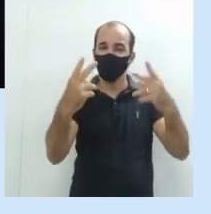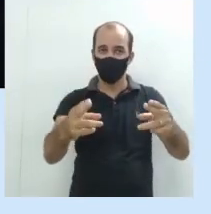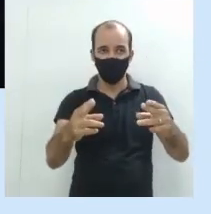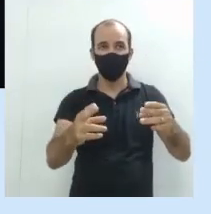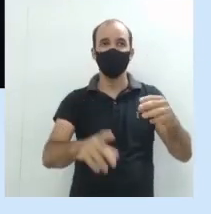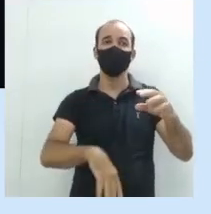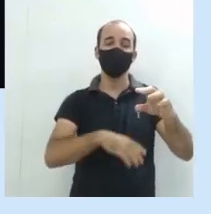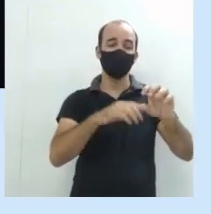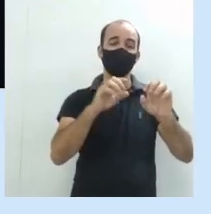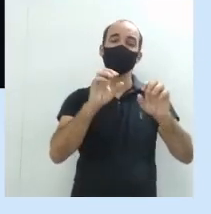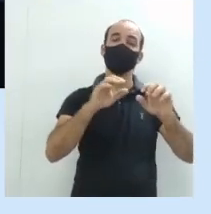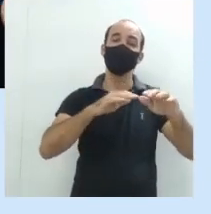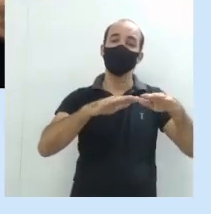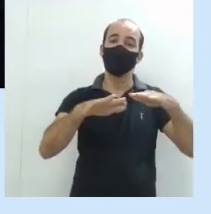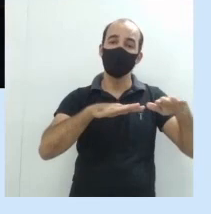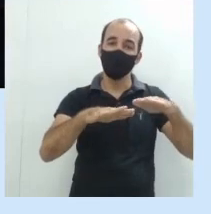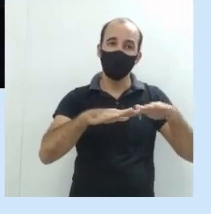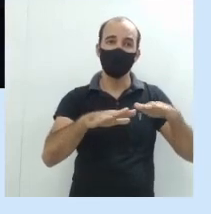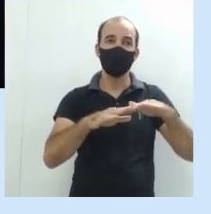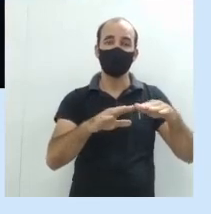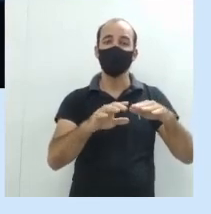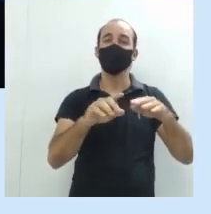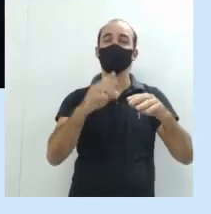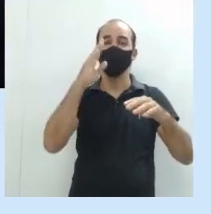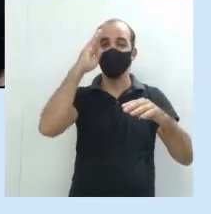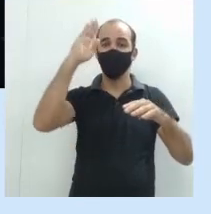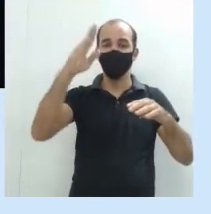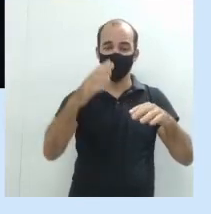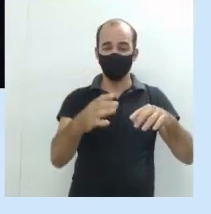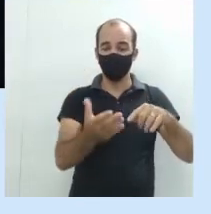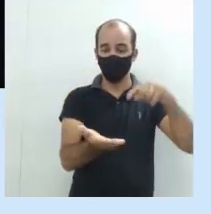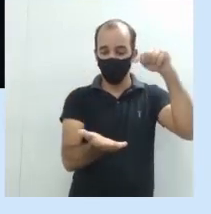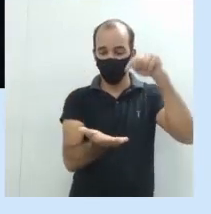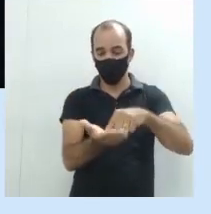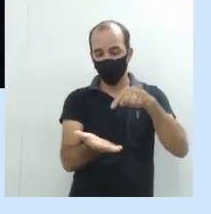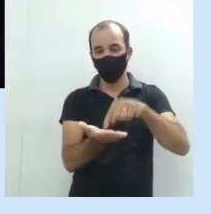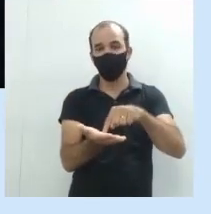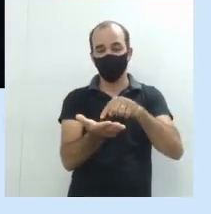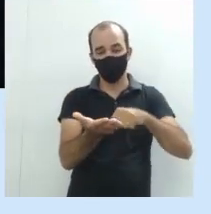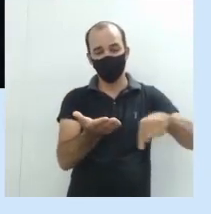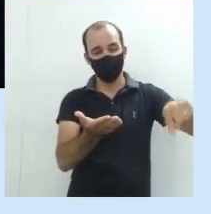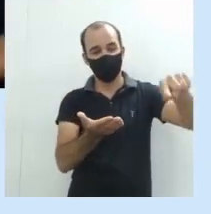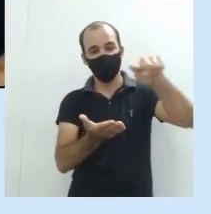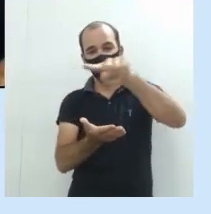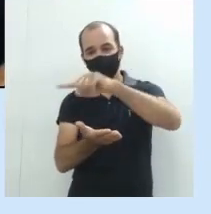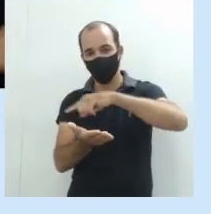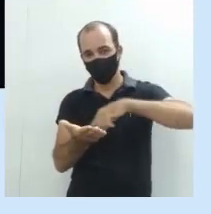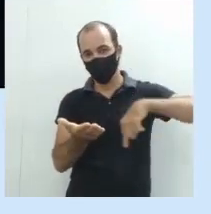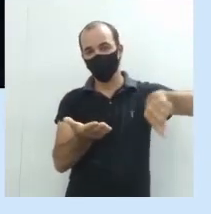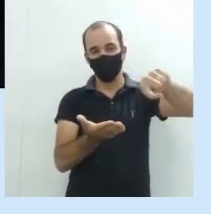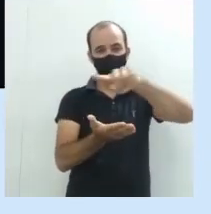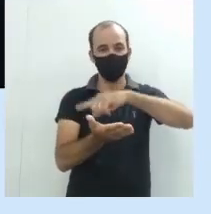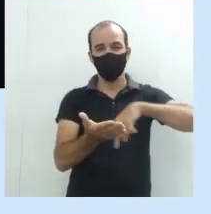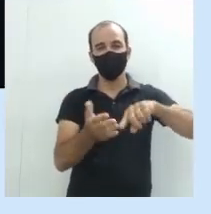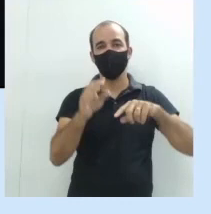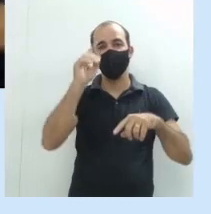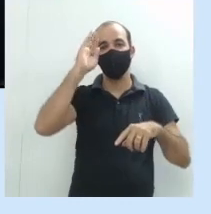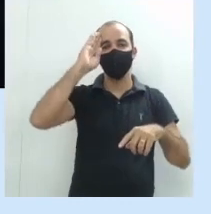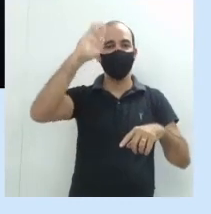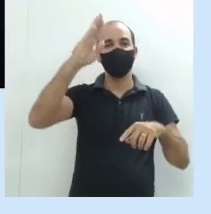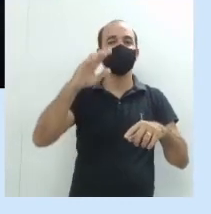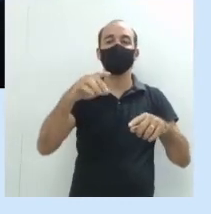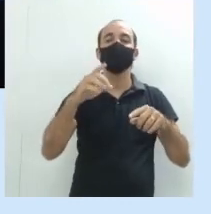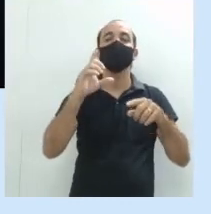o centro. Só existe a aceleração centrípeta em movimentos circulares. Não tem